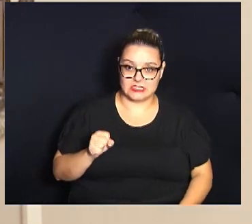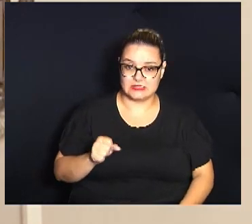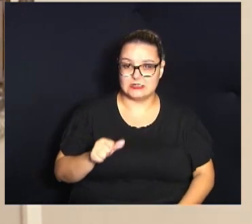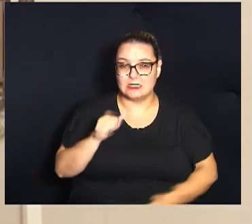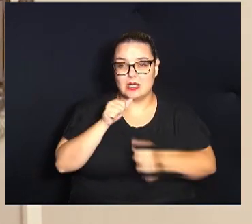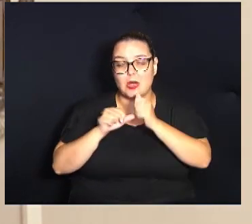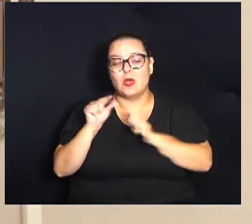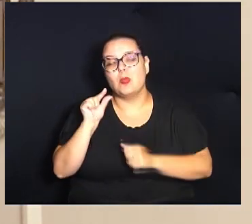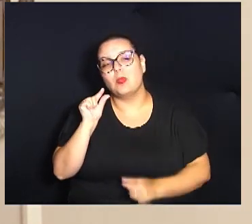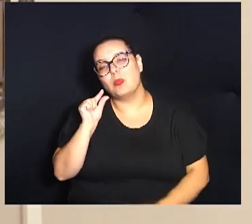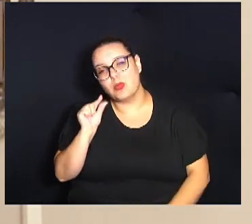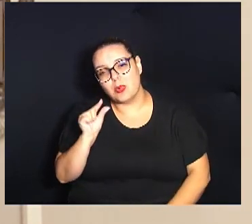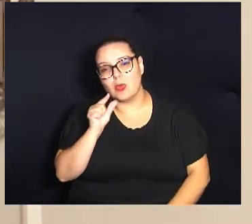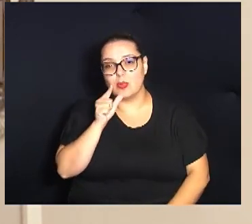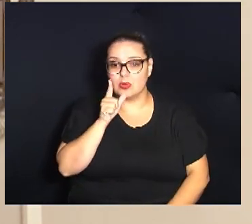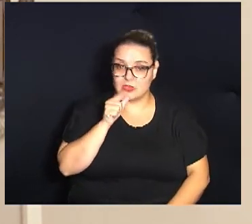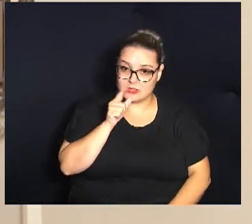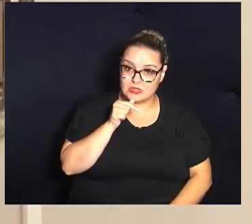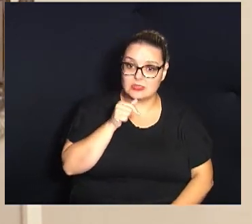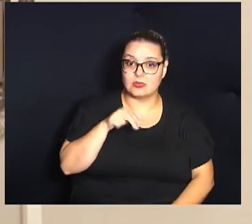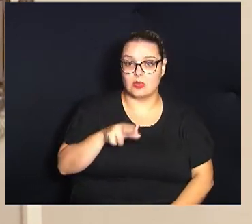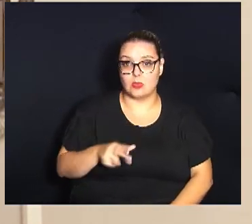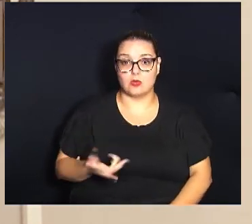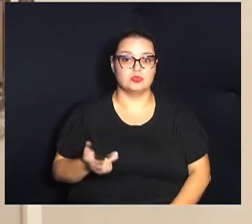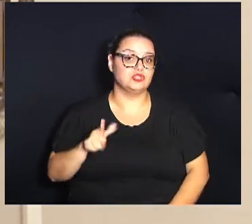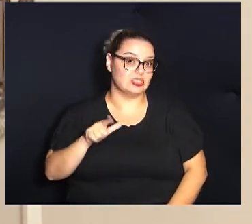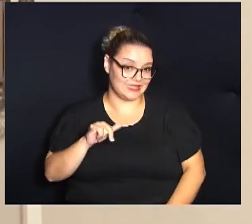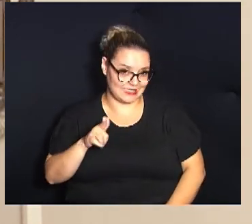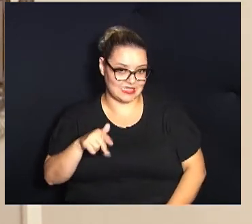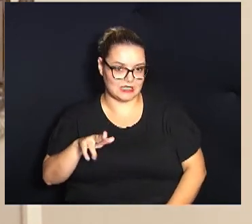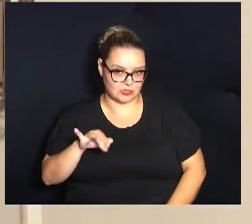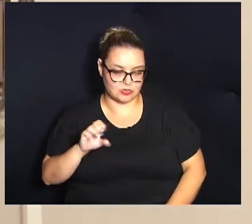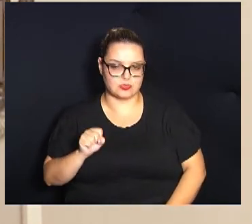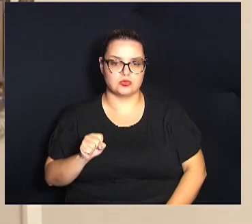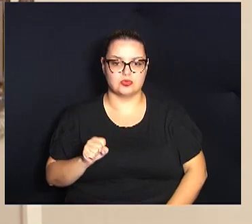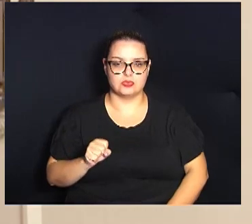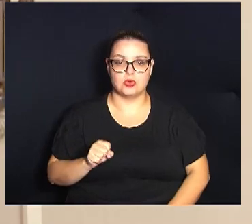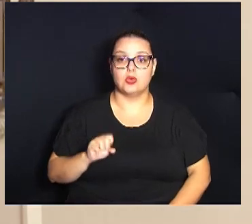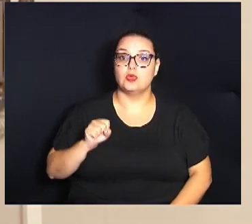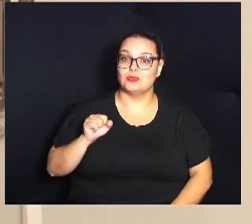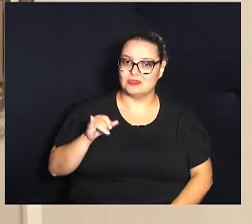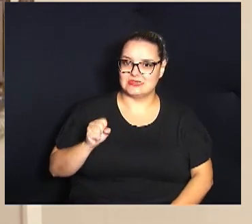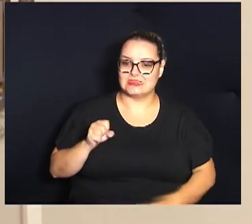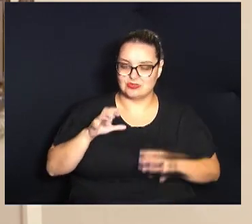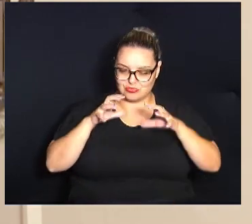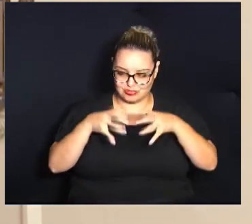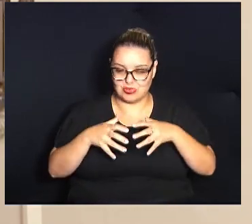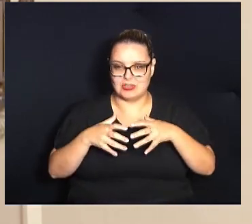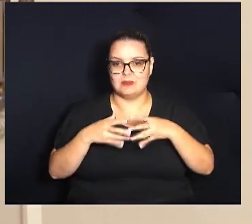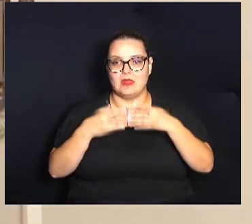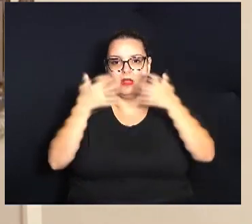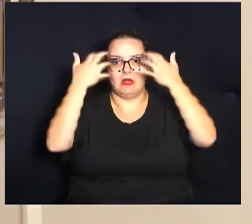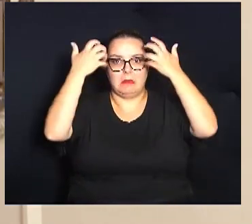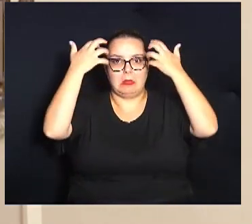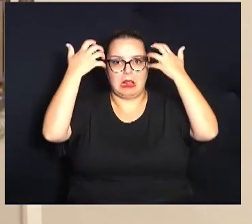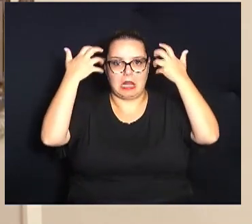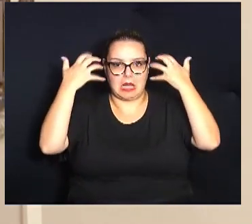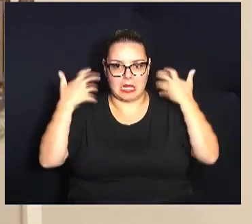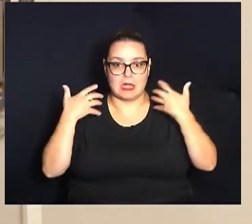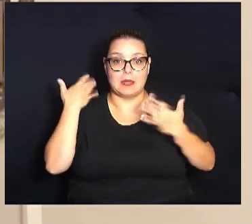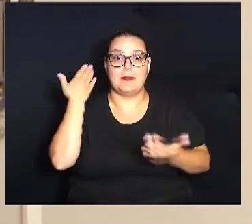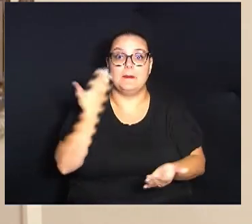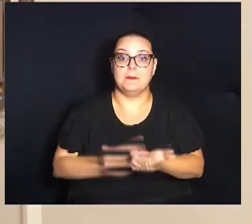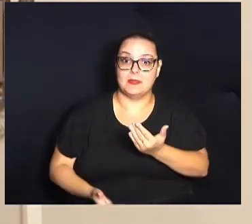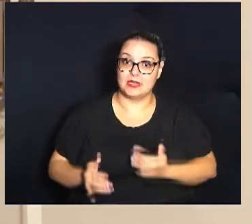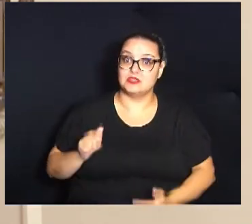baixo de água, né, ou de líquidos, os sais minerais estão concentrados. Então, no processo de transpiração, você perde muitos